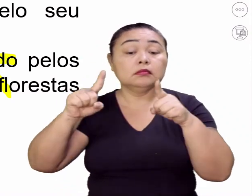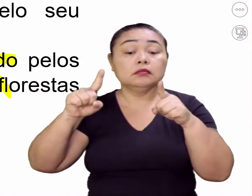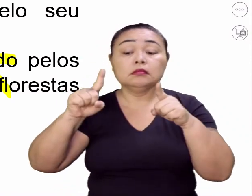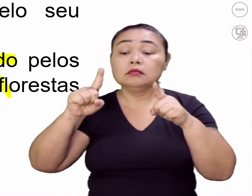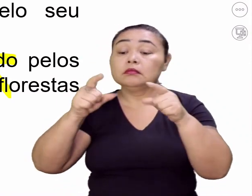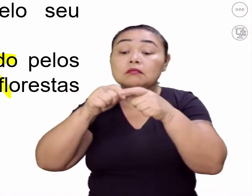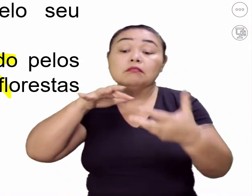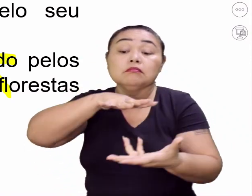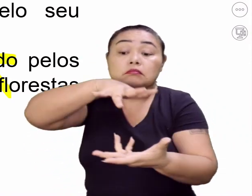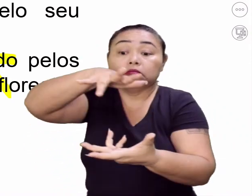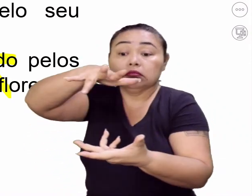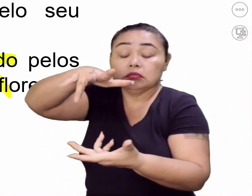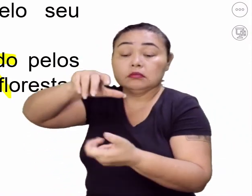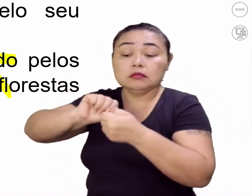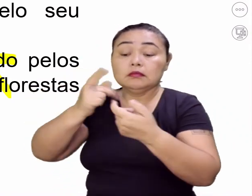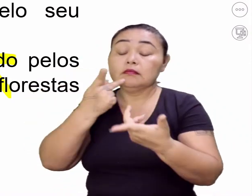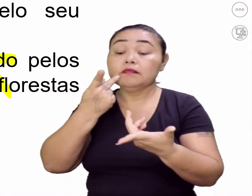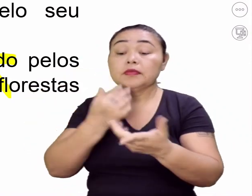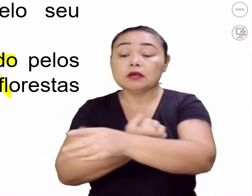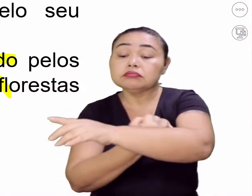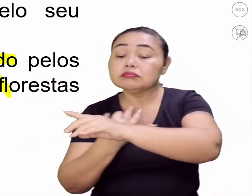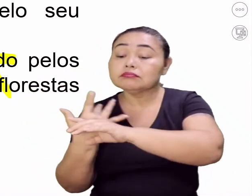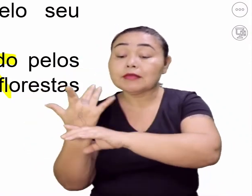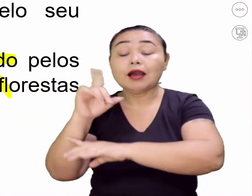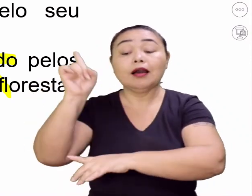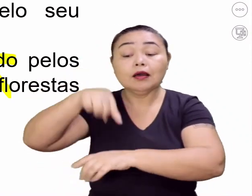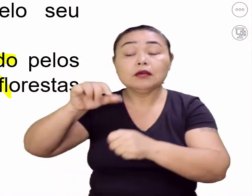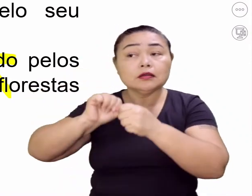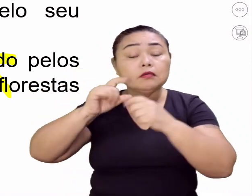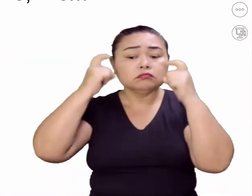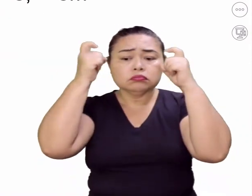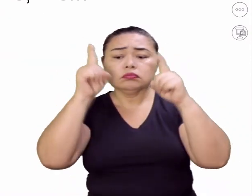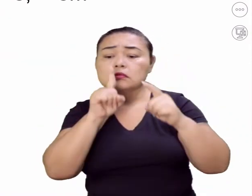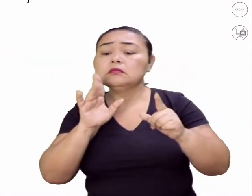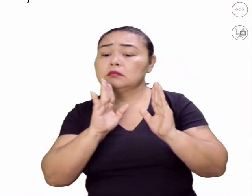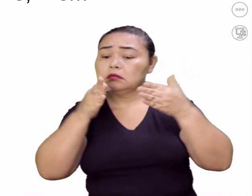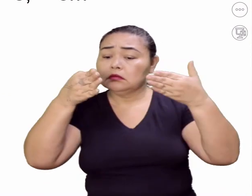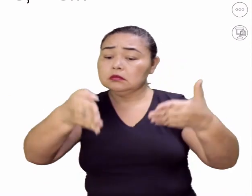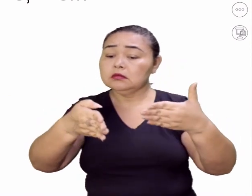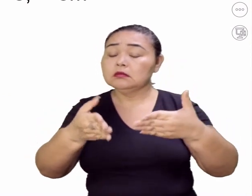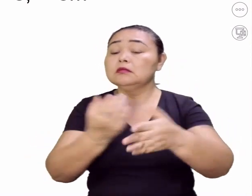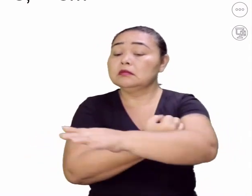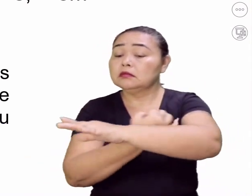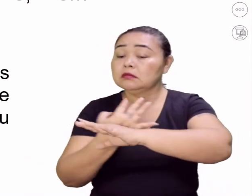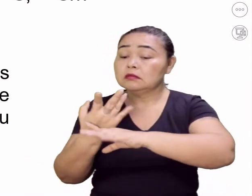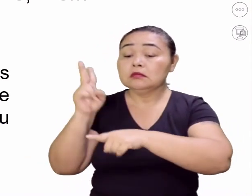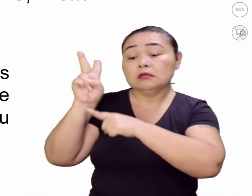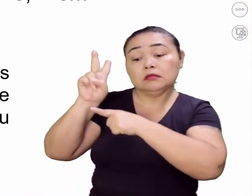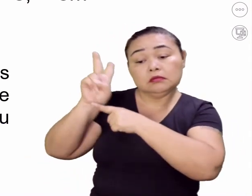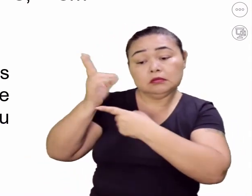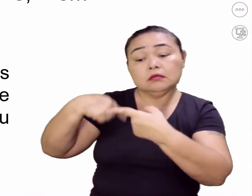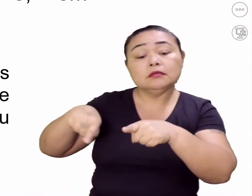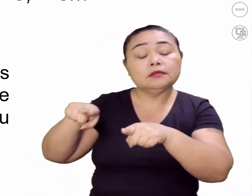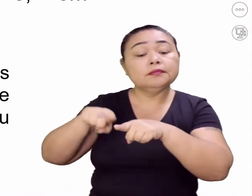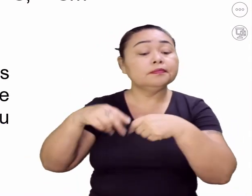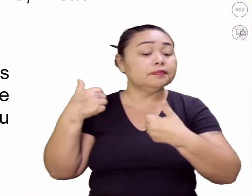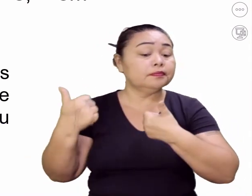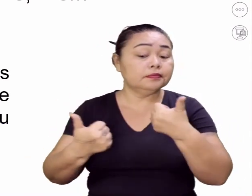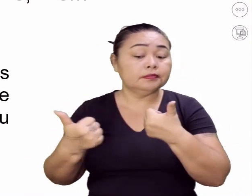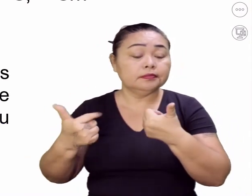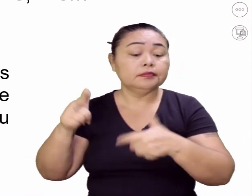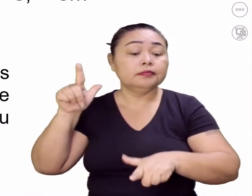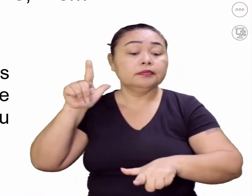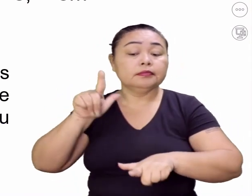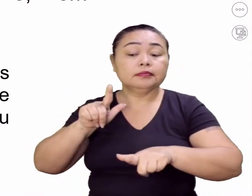escala global, né? Que Isso. hoje, quando a gente fala de meio ambiente, uma escala global preocupa-se com o meio ambiente. Beleza, galera, então,